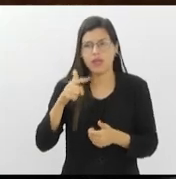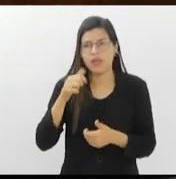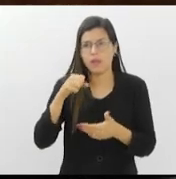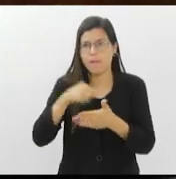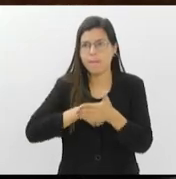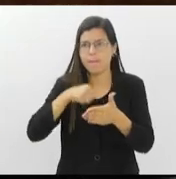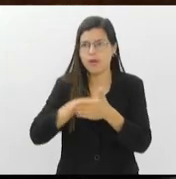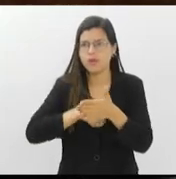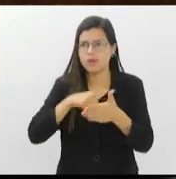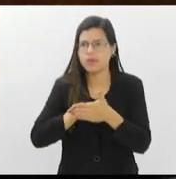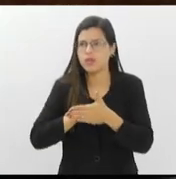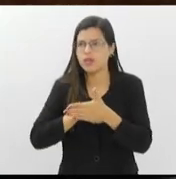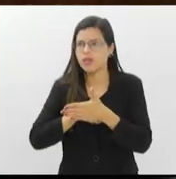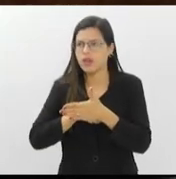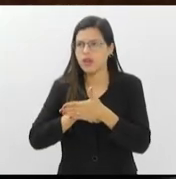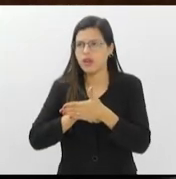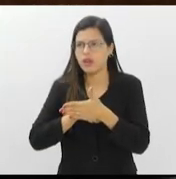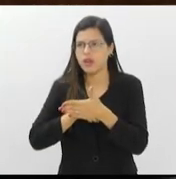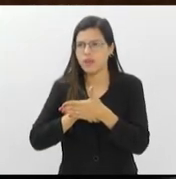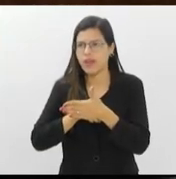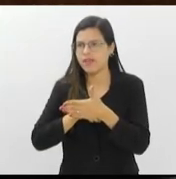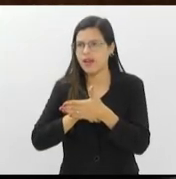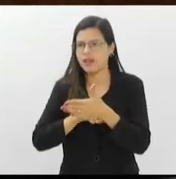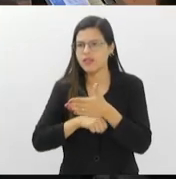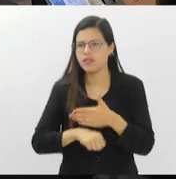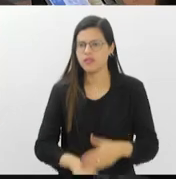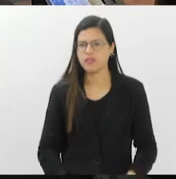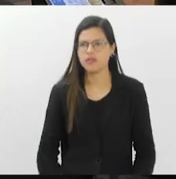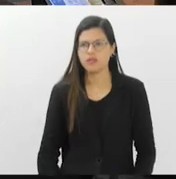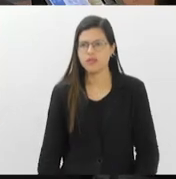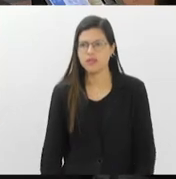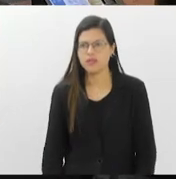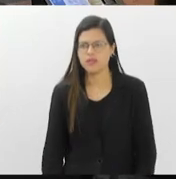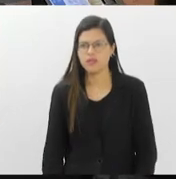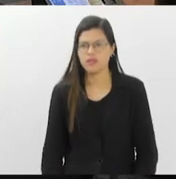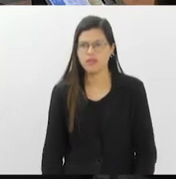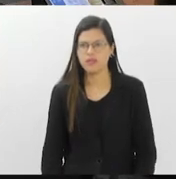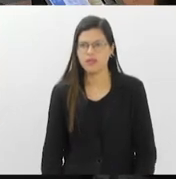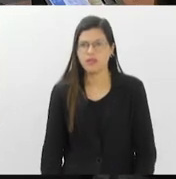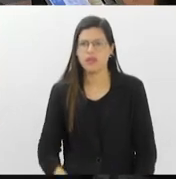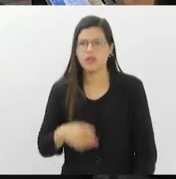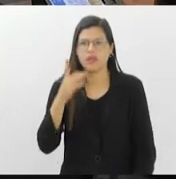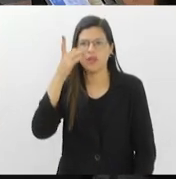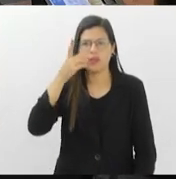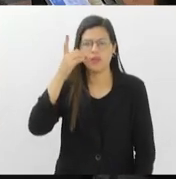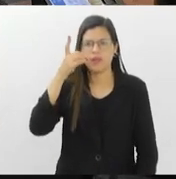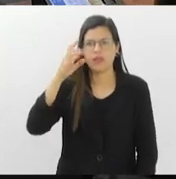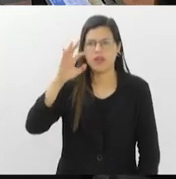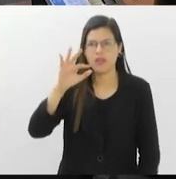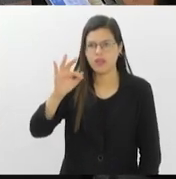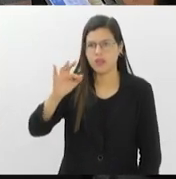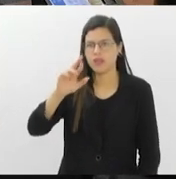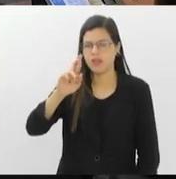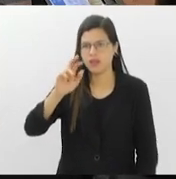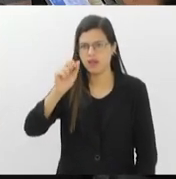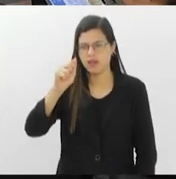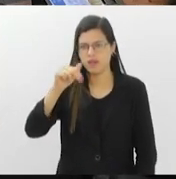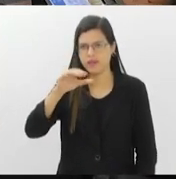Só um minutinho, deputado Carlos. Deputada Franciane, o seu microfone está aberto. Desculpa.